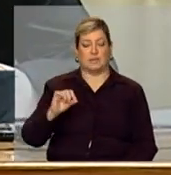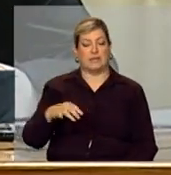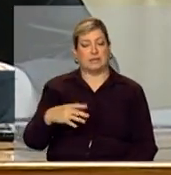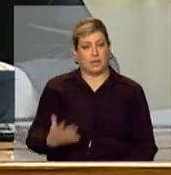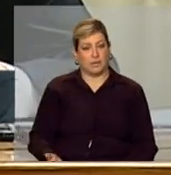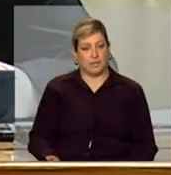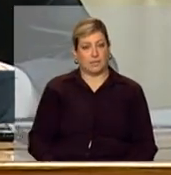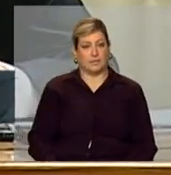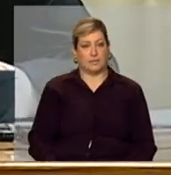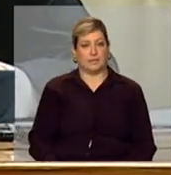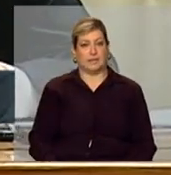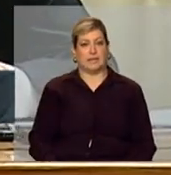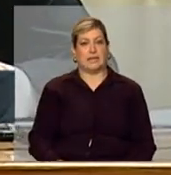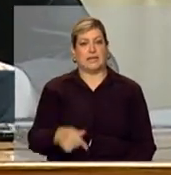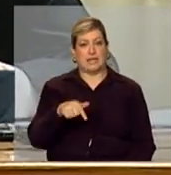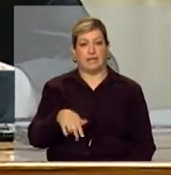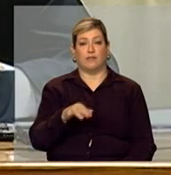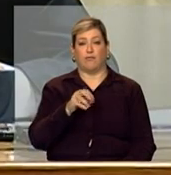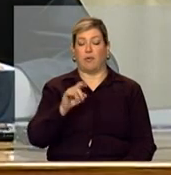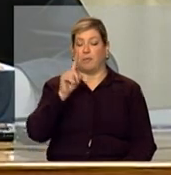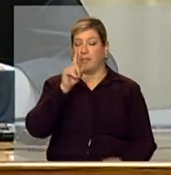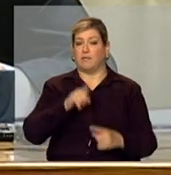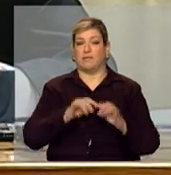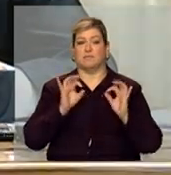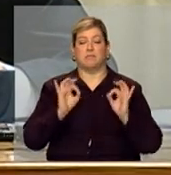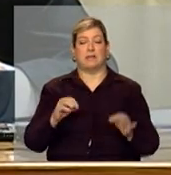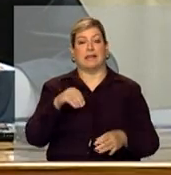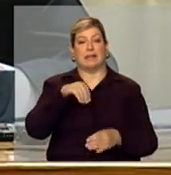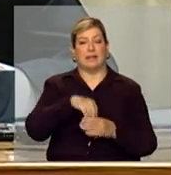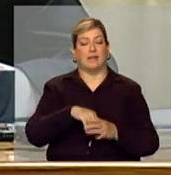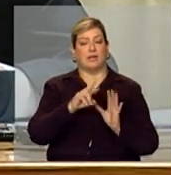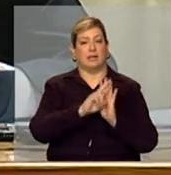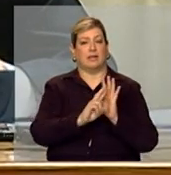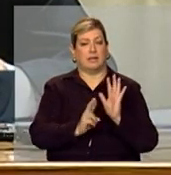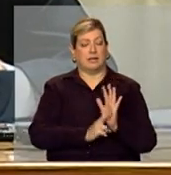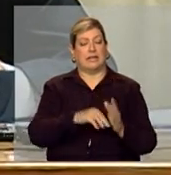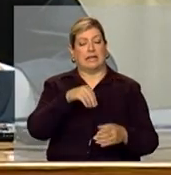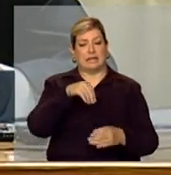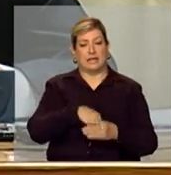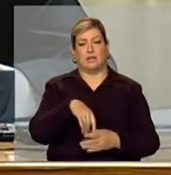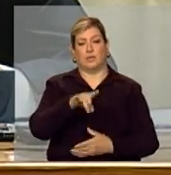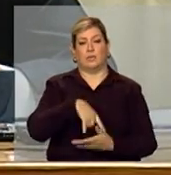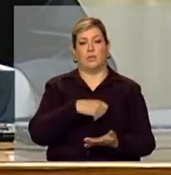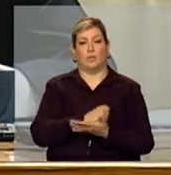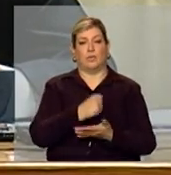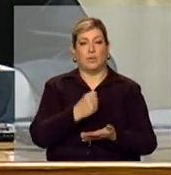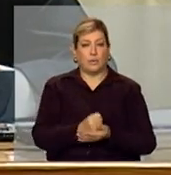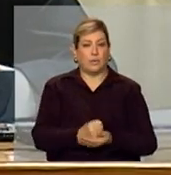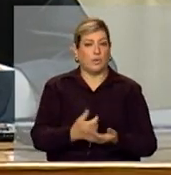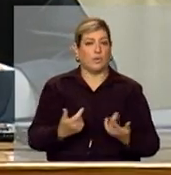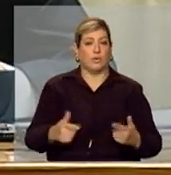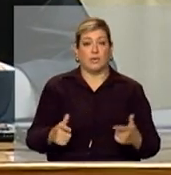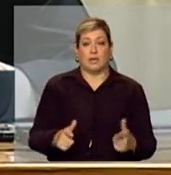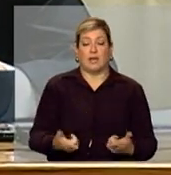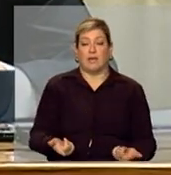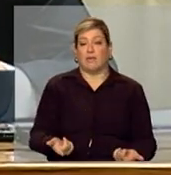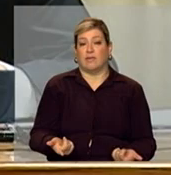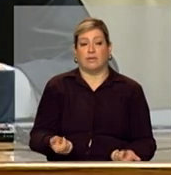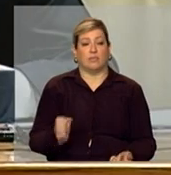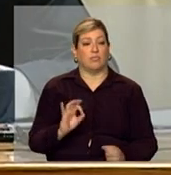eh Isto foi perfeitamente dentro das regras dentro dos contratos né não houve